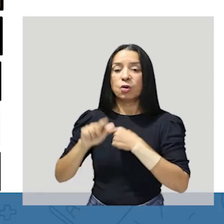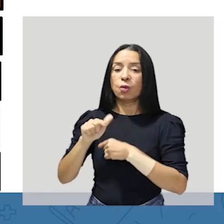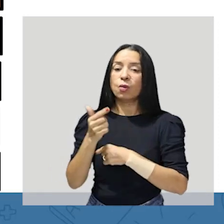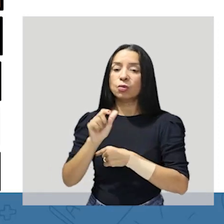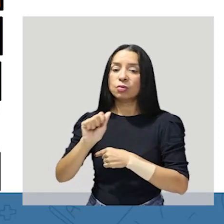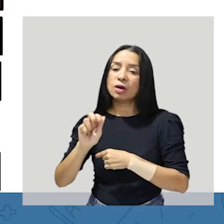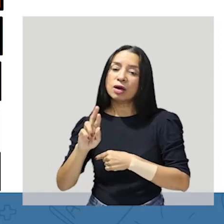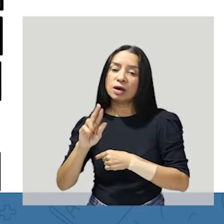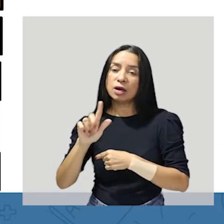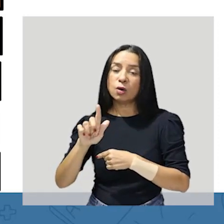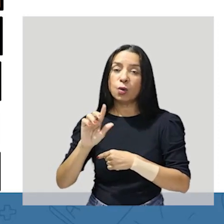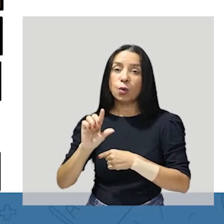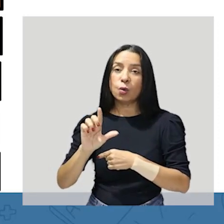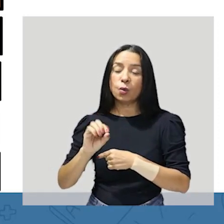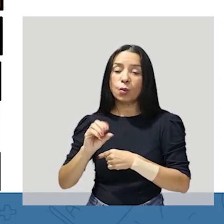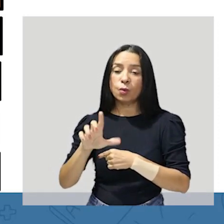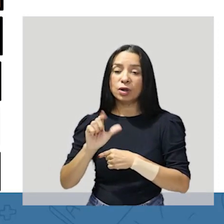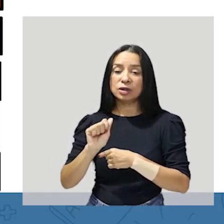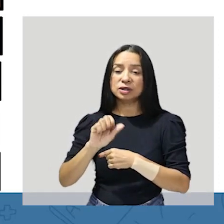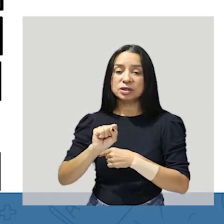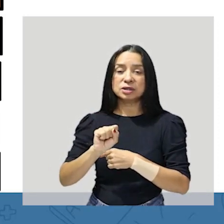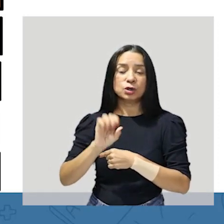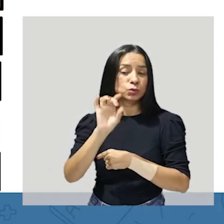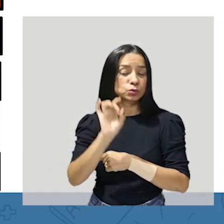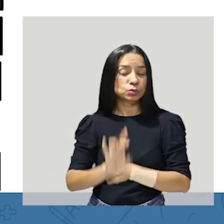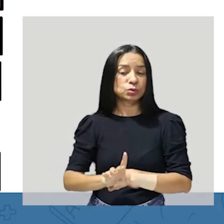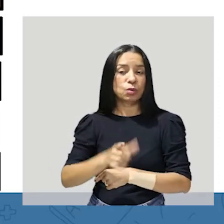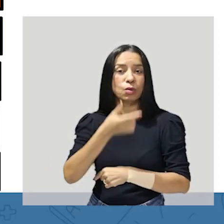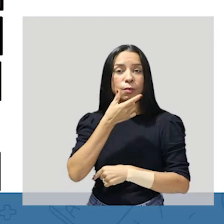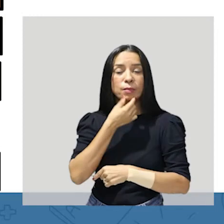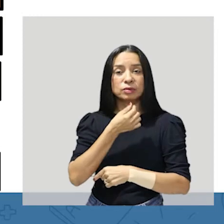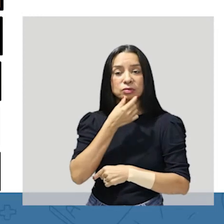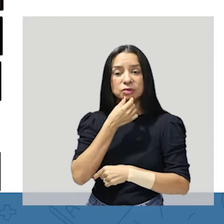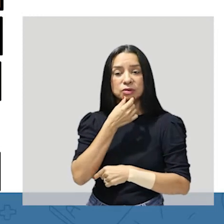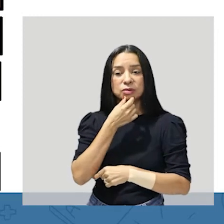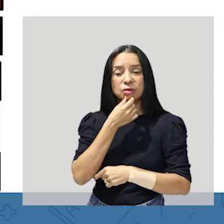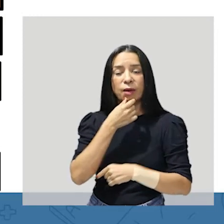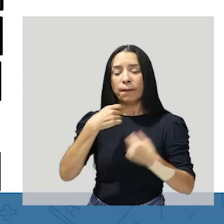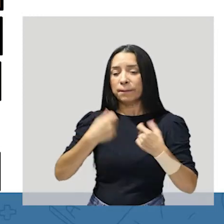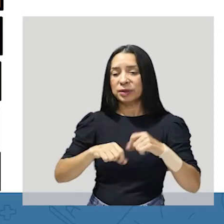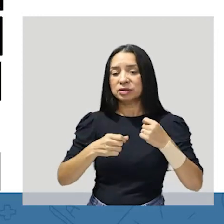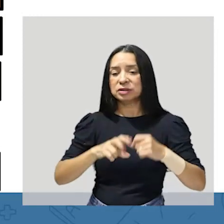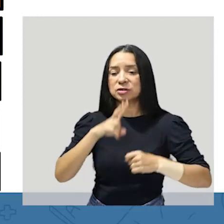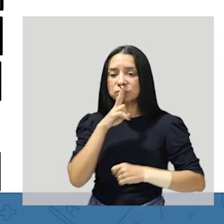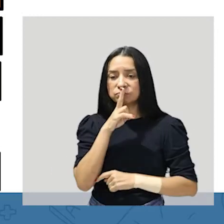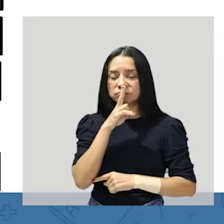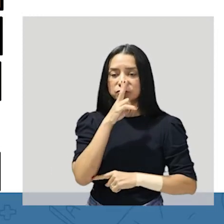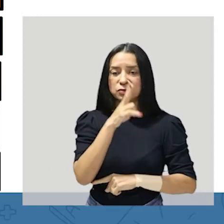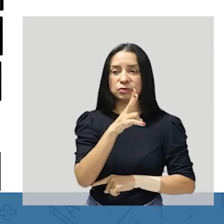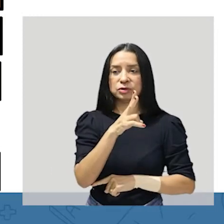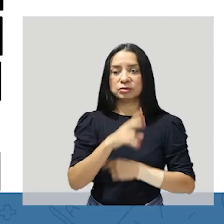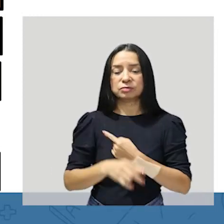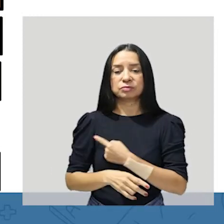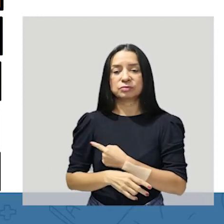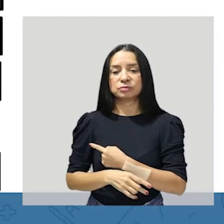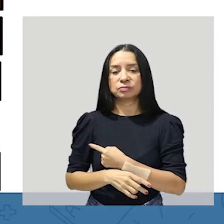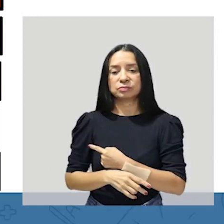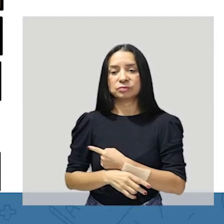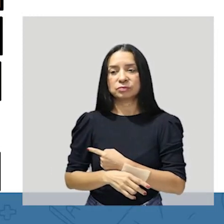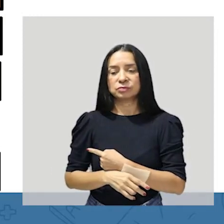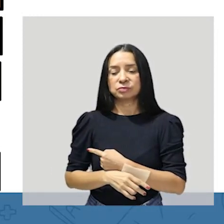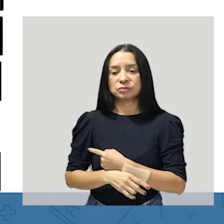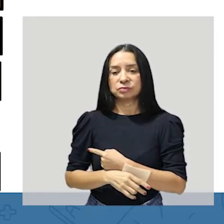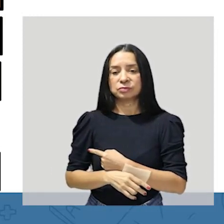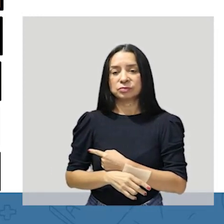argolas são exclusivamente masculina, que exige muita força. Não coloquei a imagem aqui